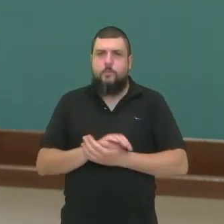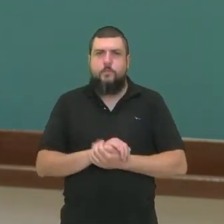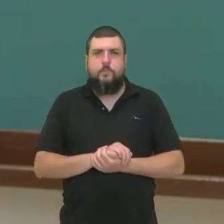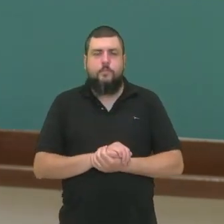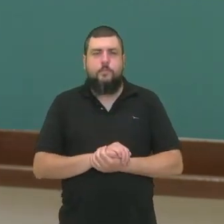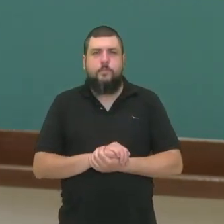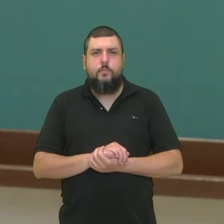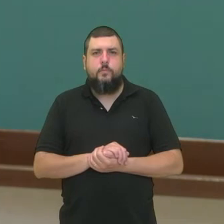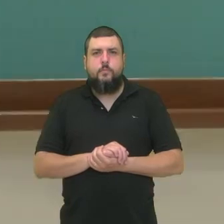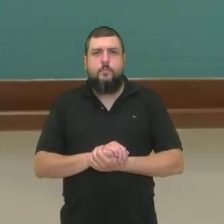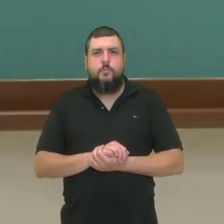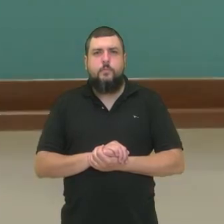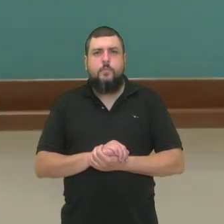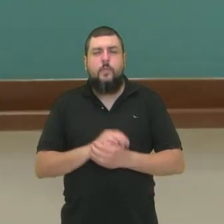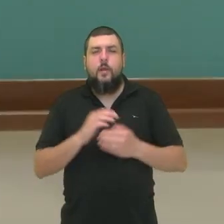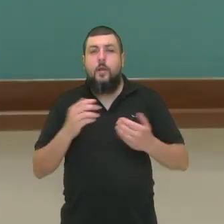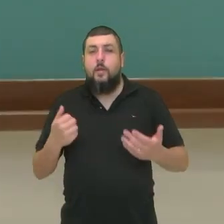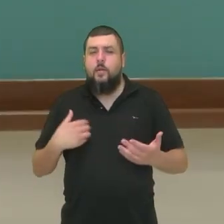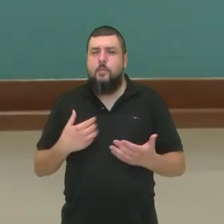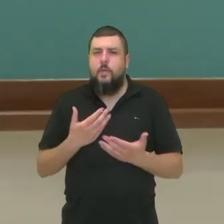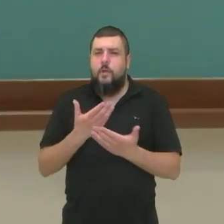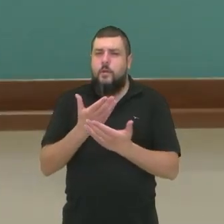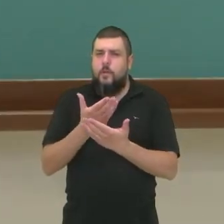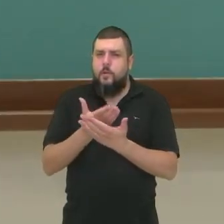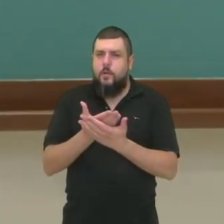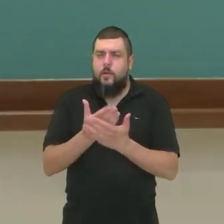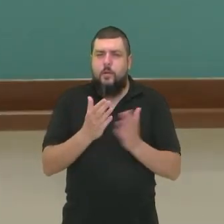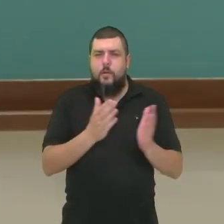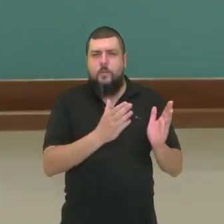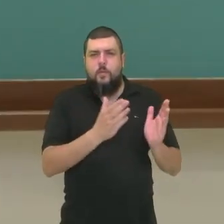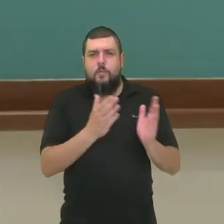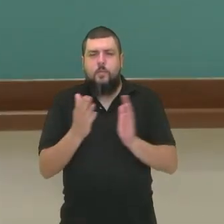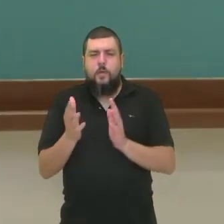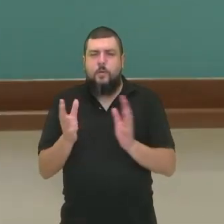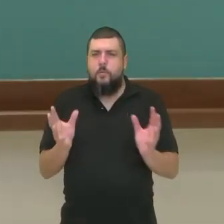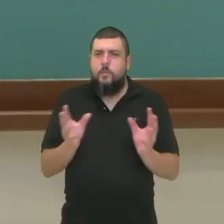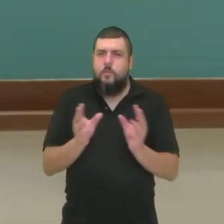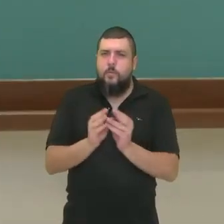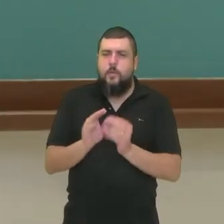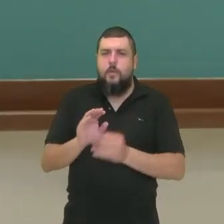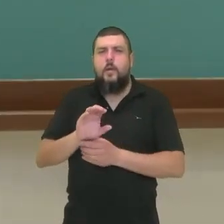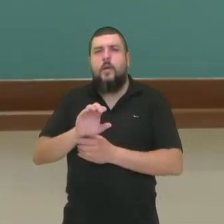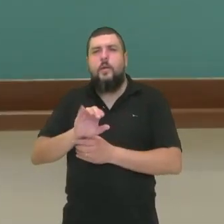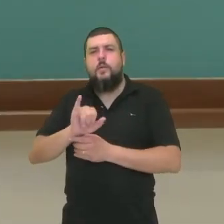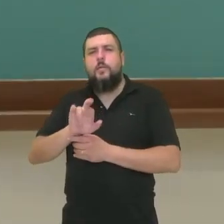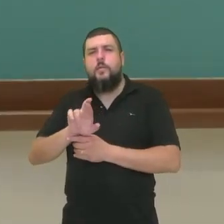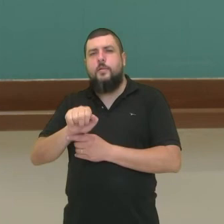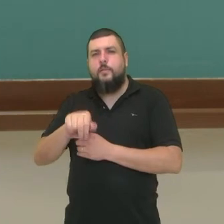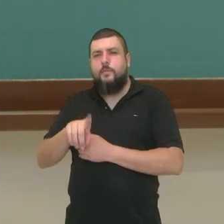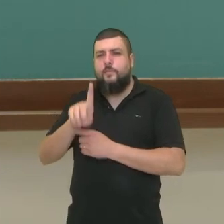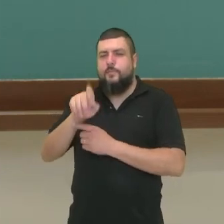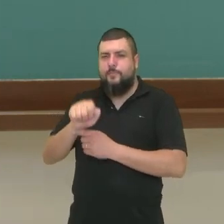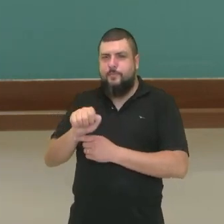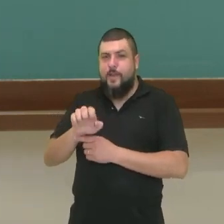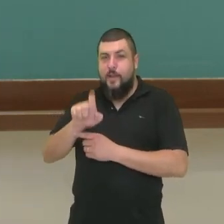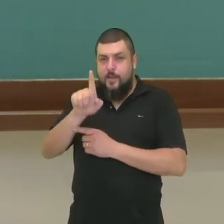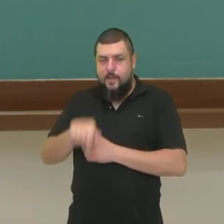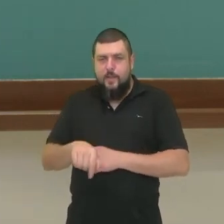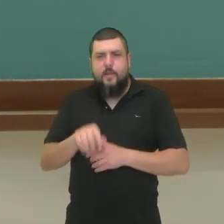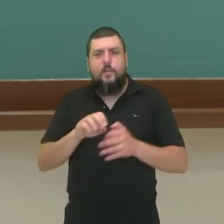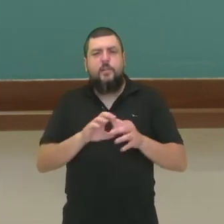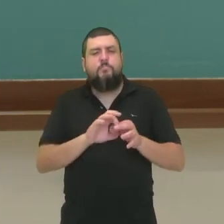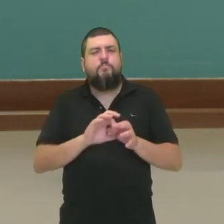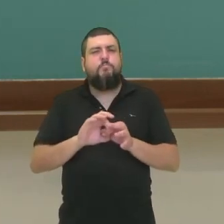Então, nessa aula nós falamos sobre a ciranda. O que é a ciranda, né? A ciranda que está a união das pessoas